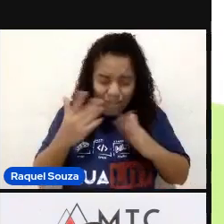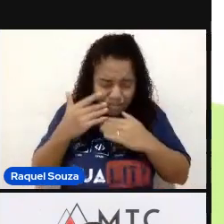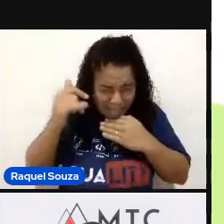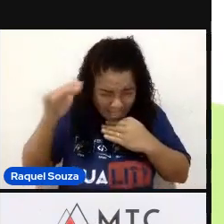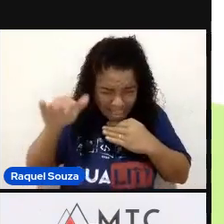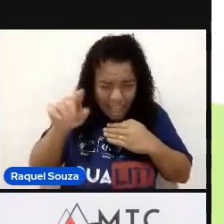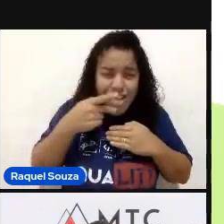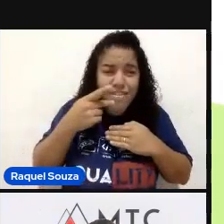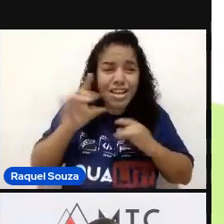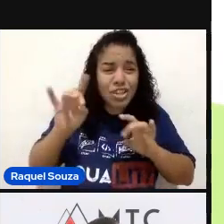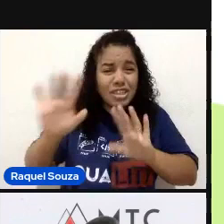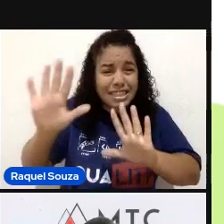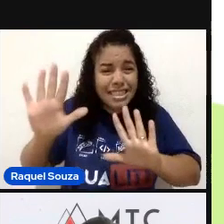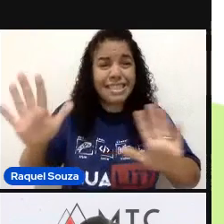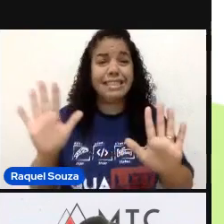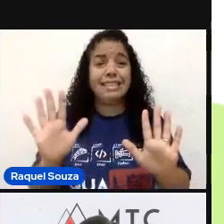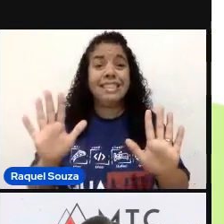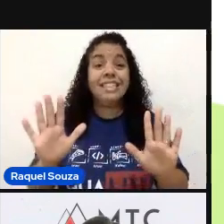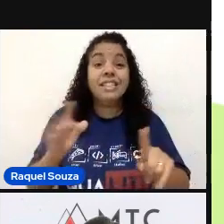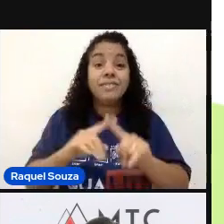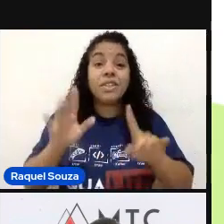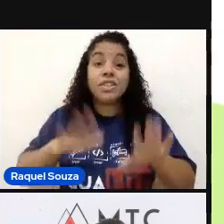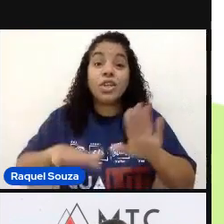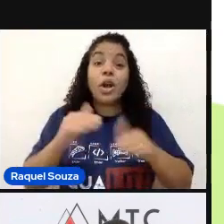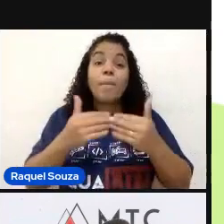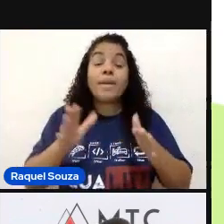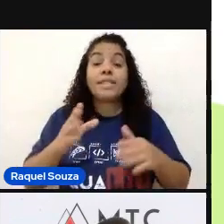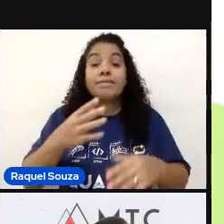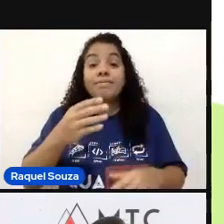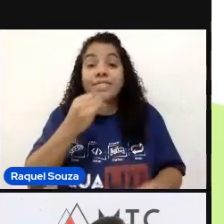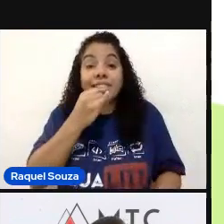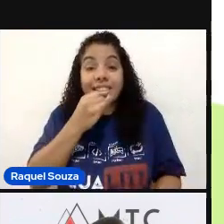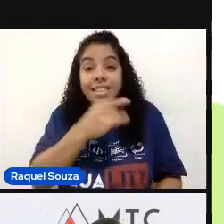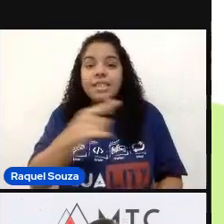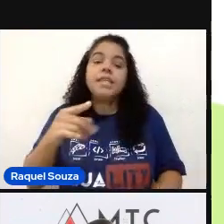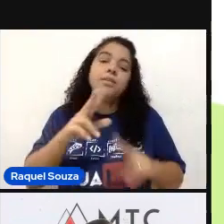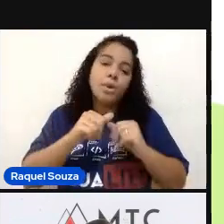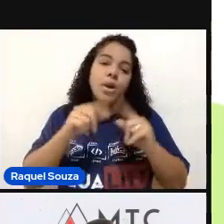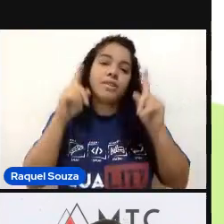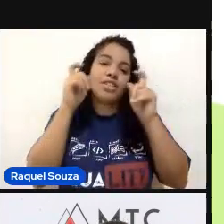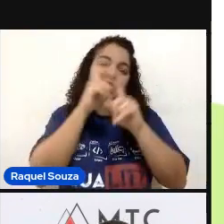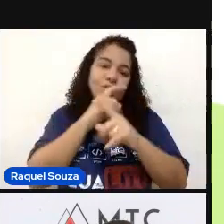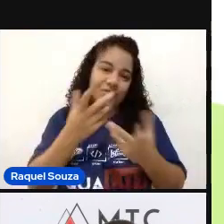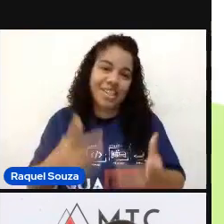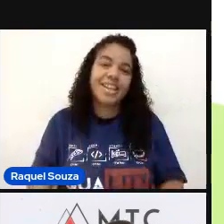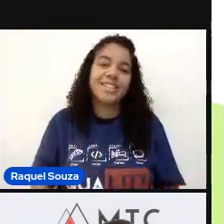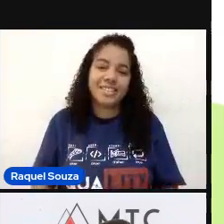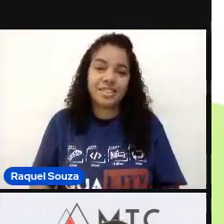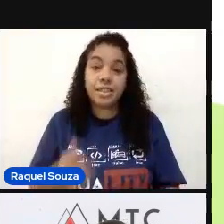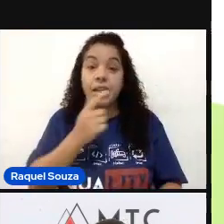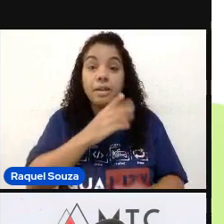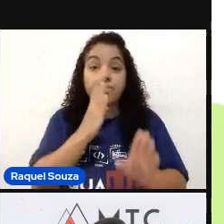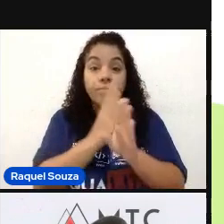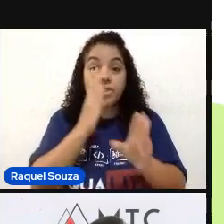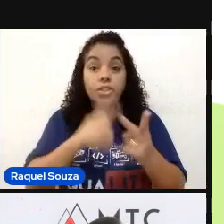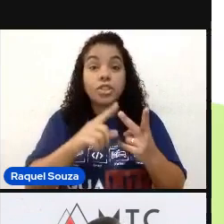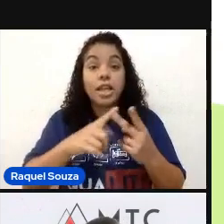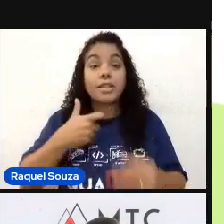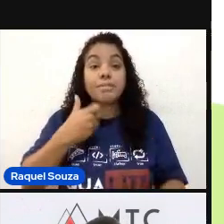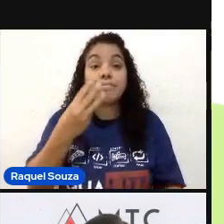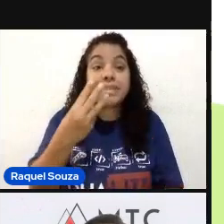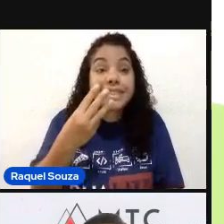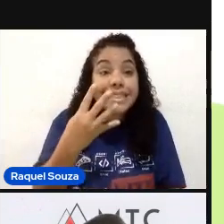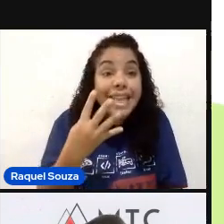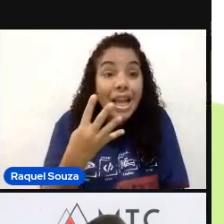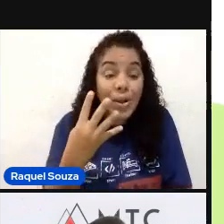sozinha. Então, a gente começa a sentir tristeza por essas dificuldades. Ser diagnosticada com 34